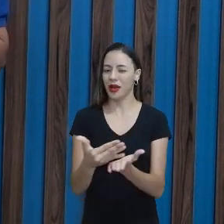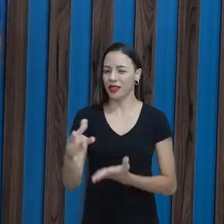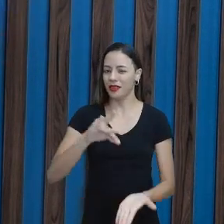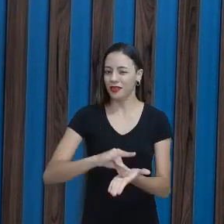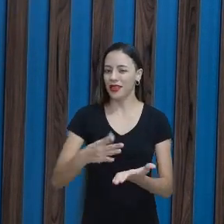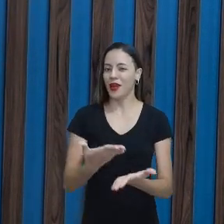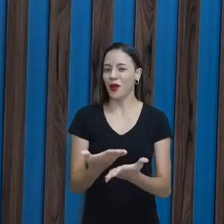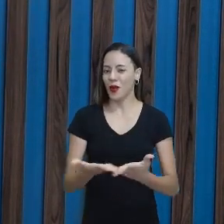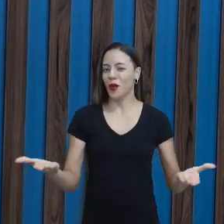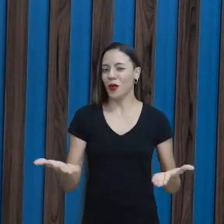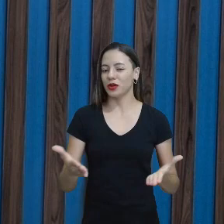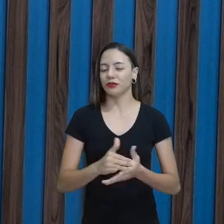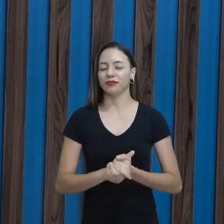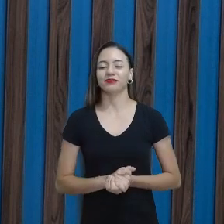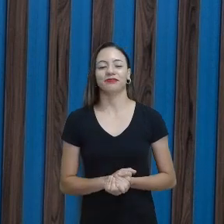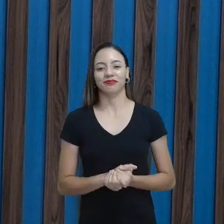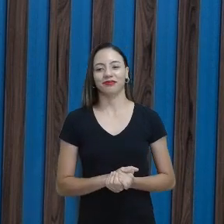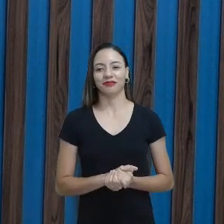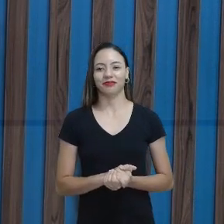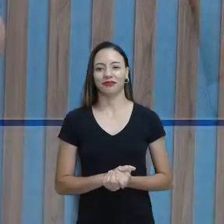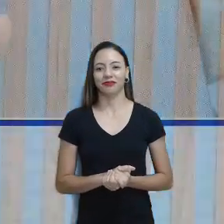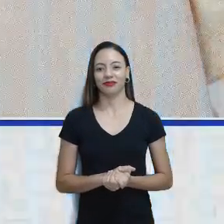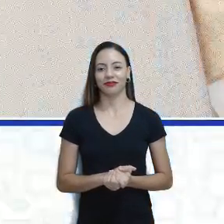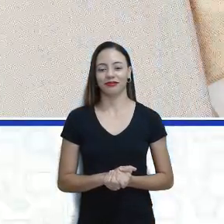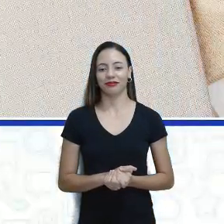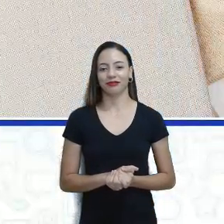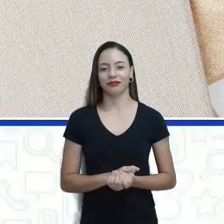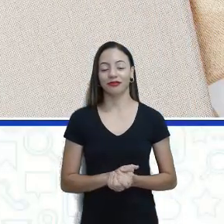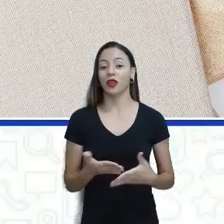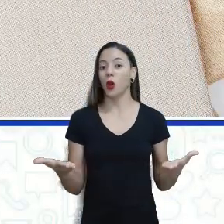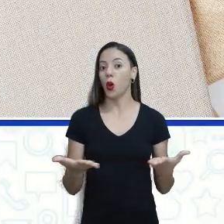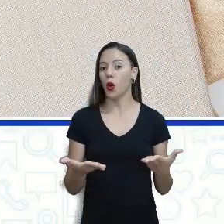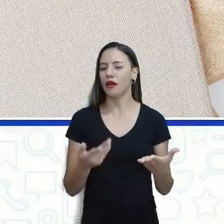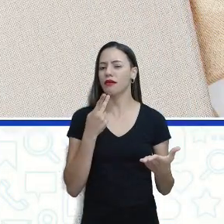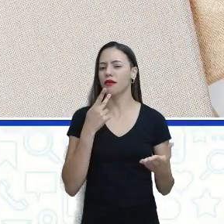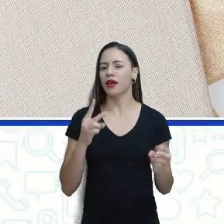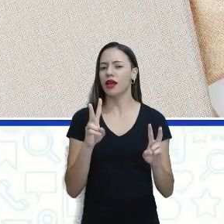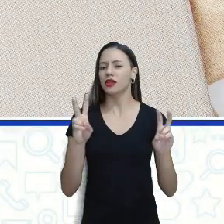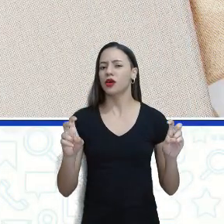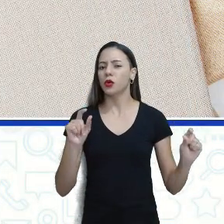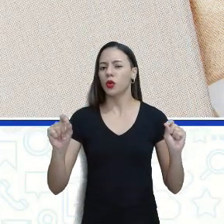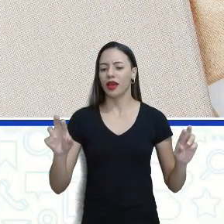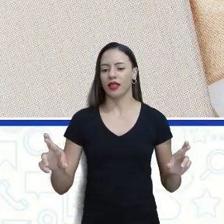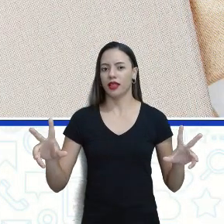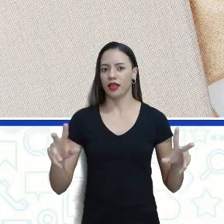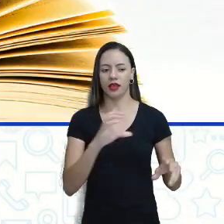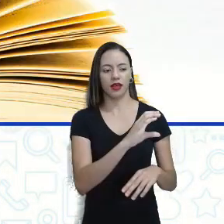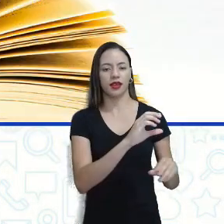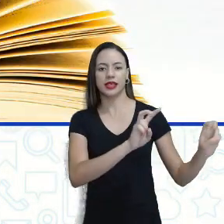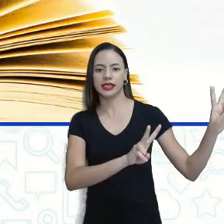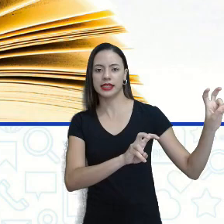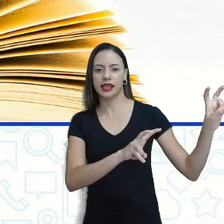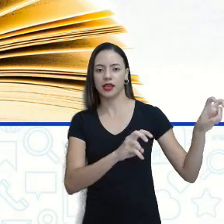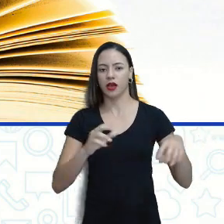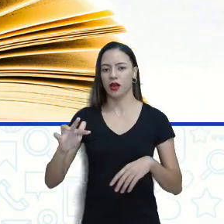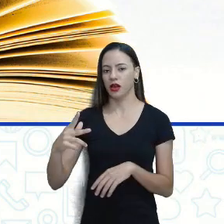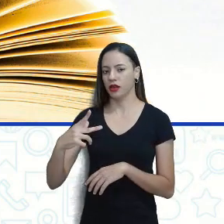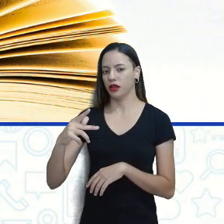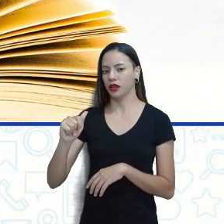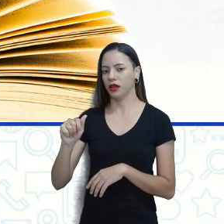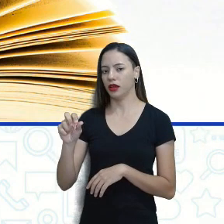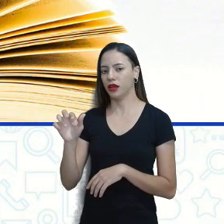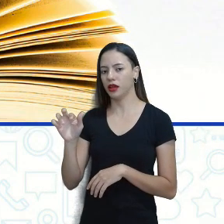hoje. A gente vai, na verdade, hoje falar um pouco sobre a diferença entre citação e paráfrase. Para